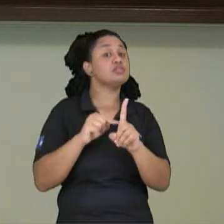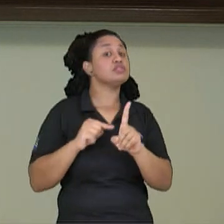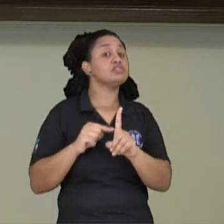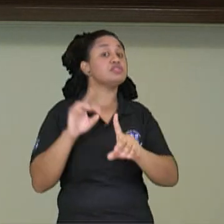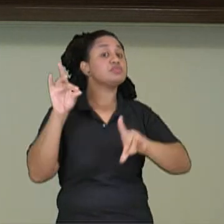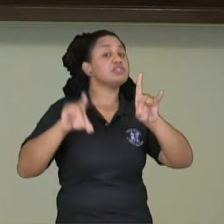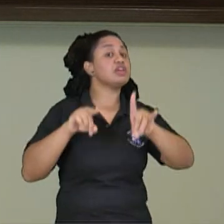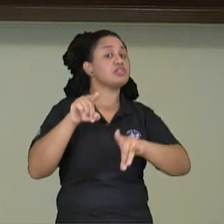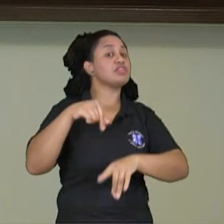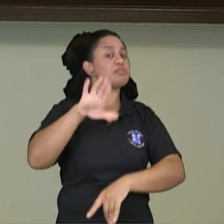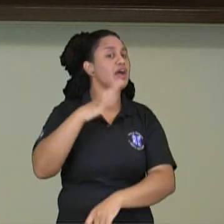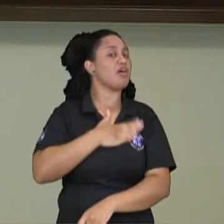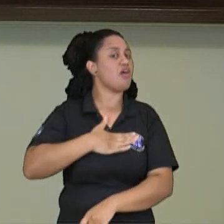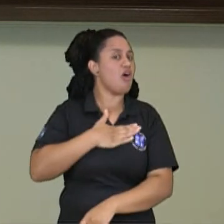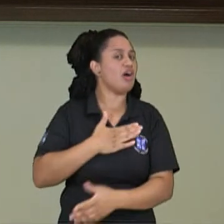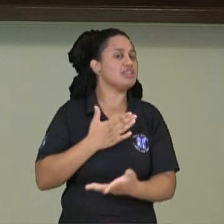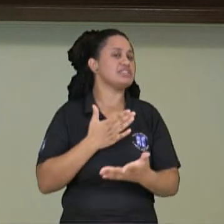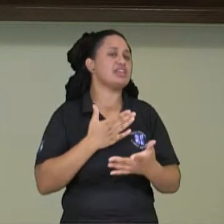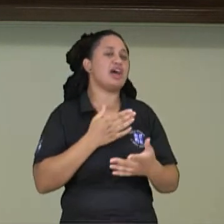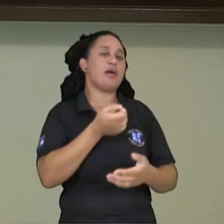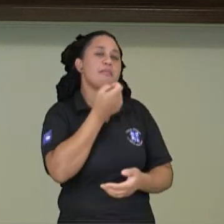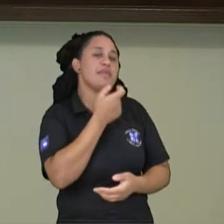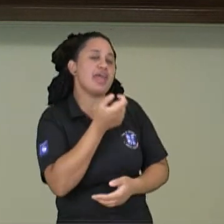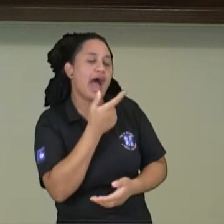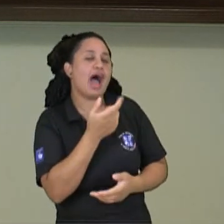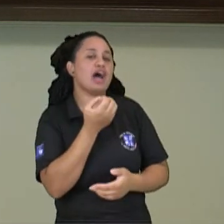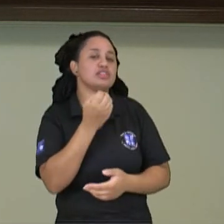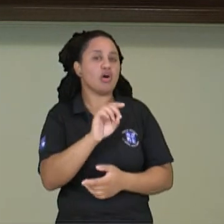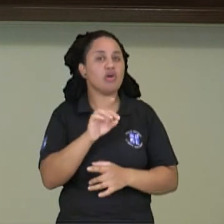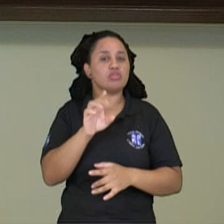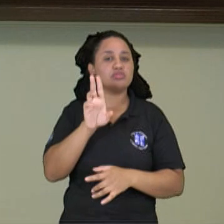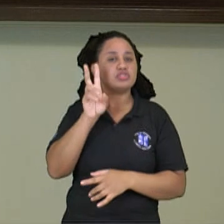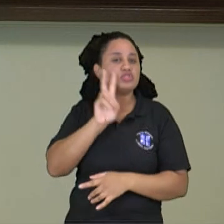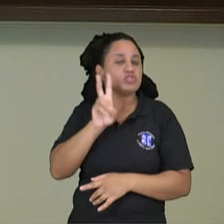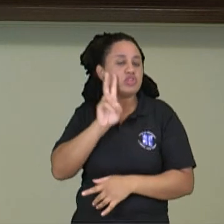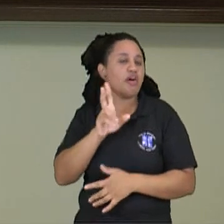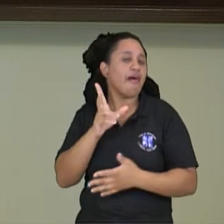Você gosta mais de drama, mais de comédia,